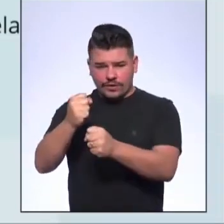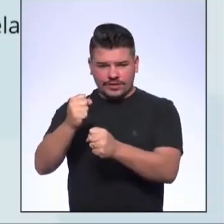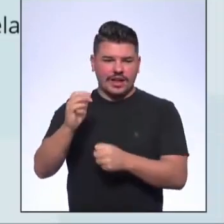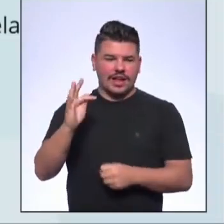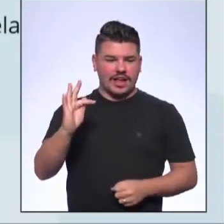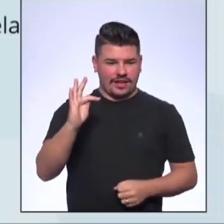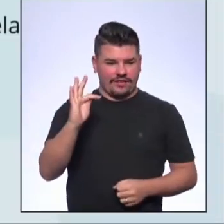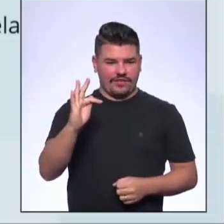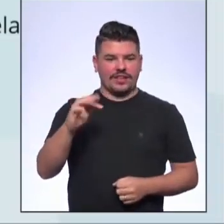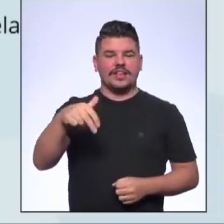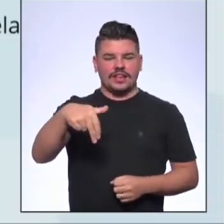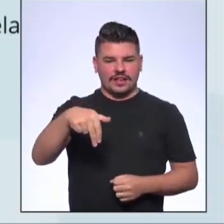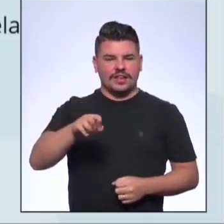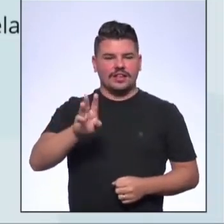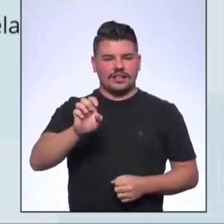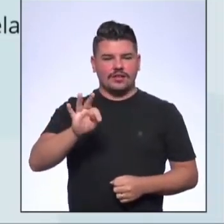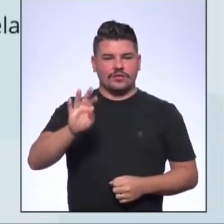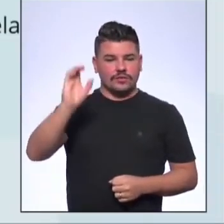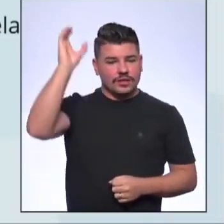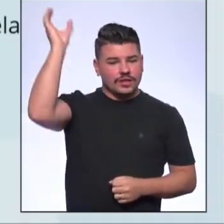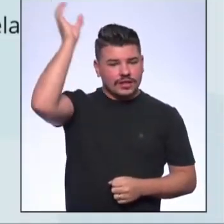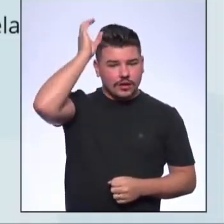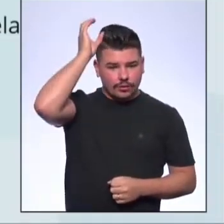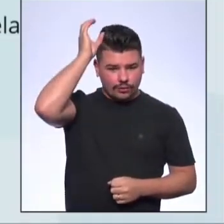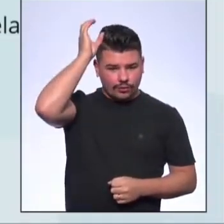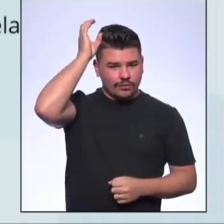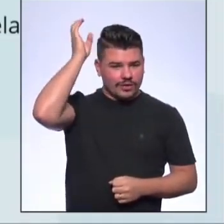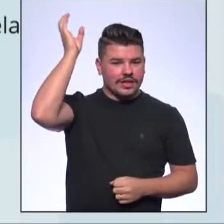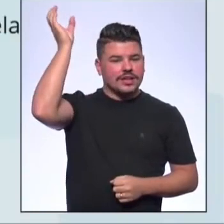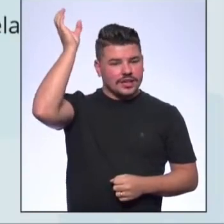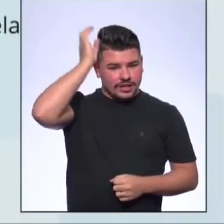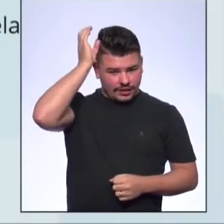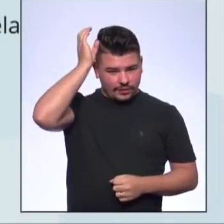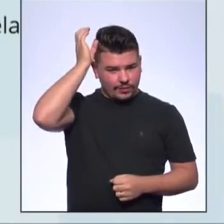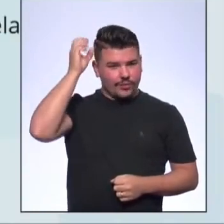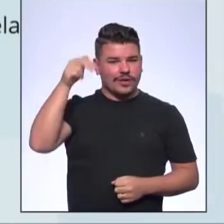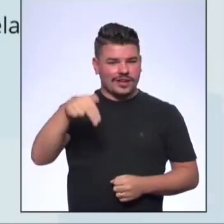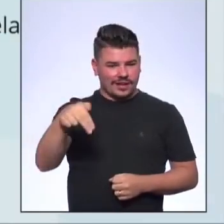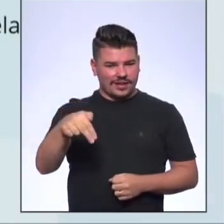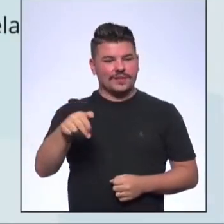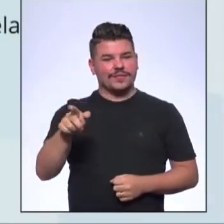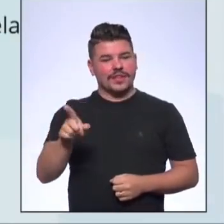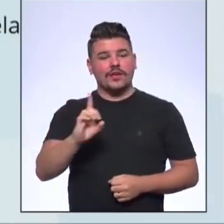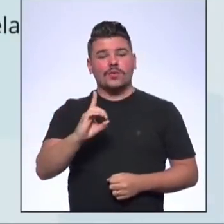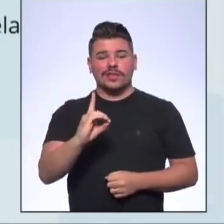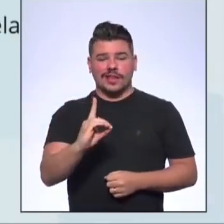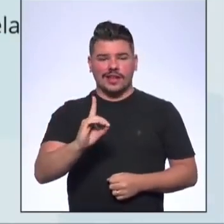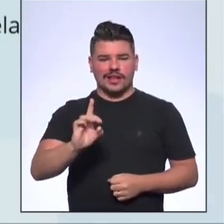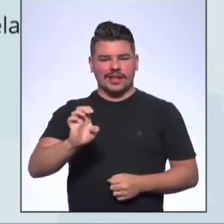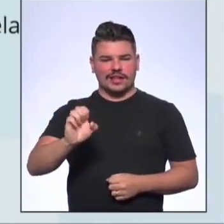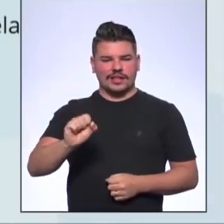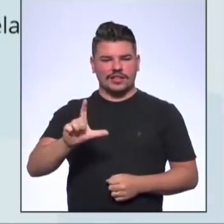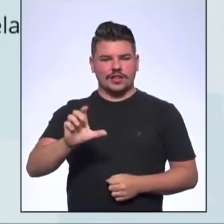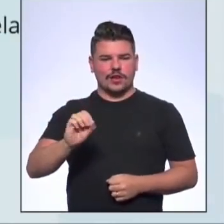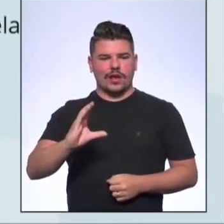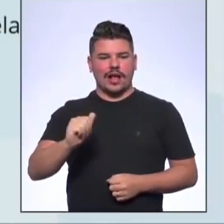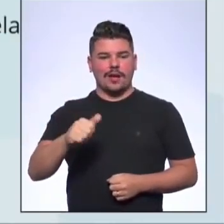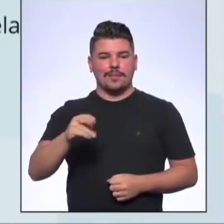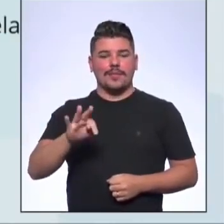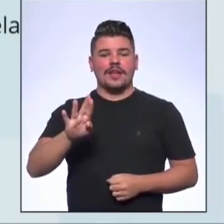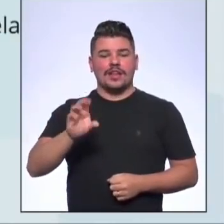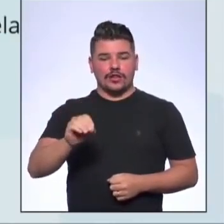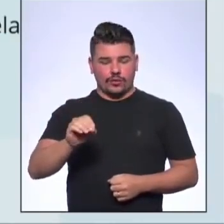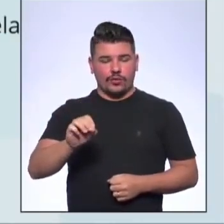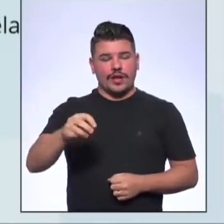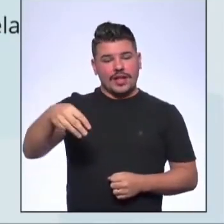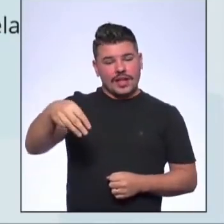em newtons, tá? Força é dada em newton. Então, tantos newton ali, a força aplicada. E o deslocamento do objeto é né, o